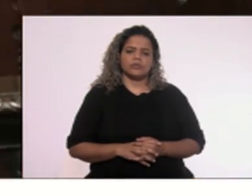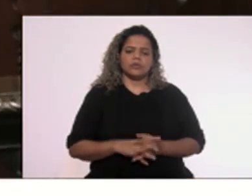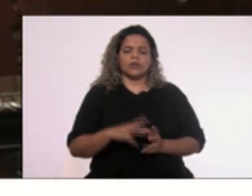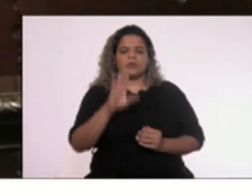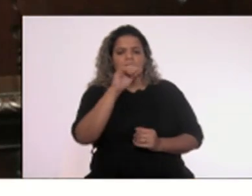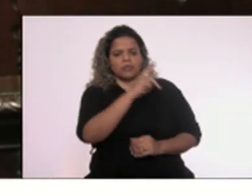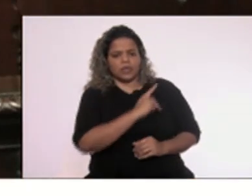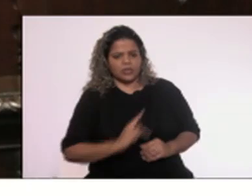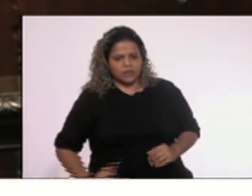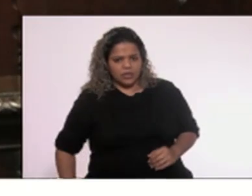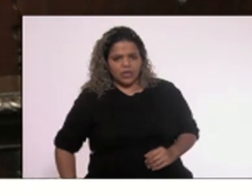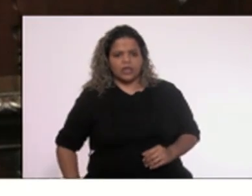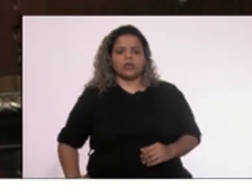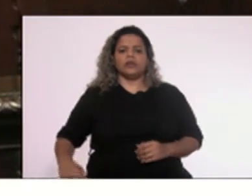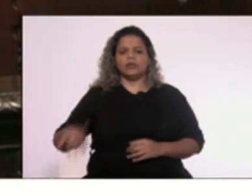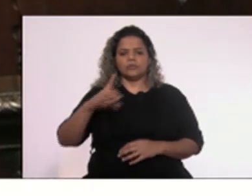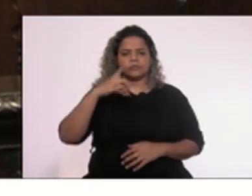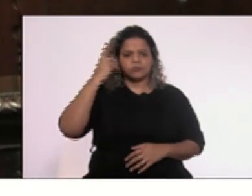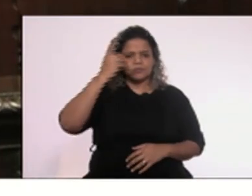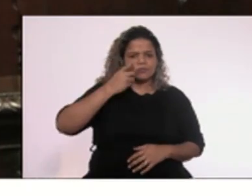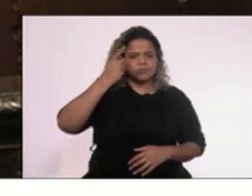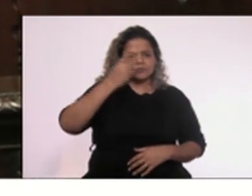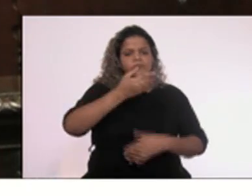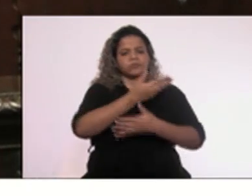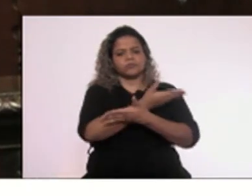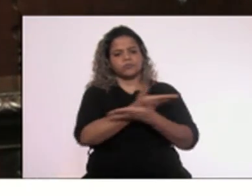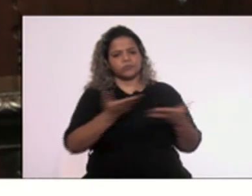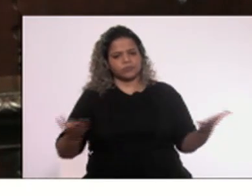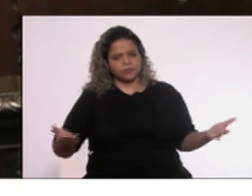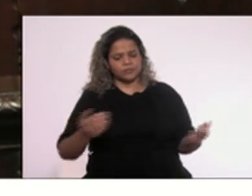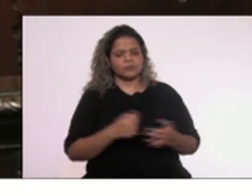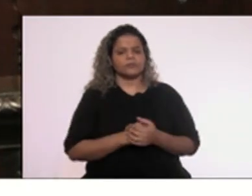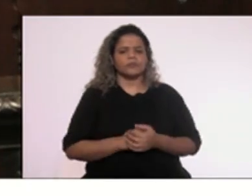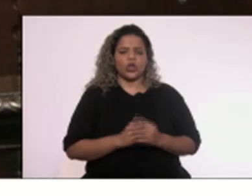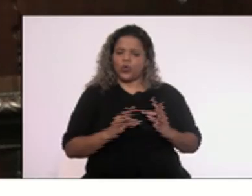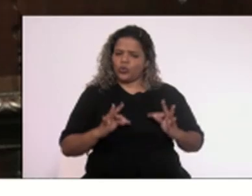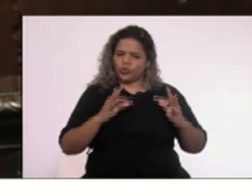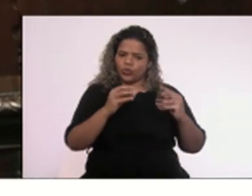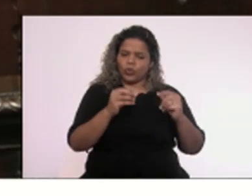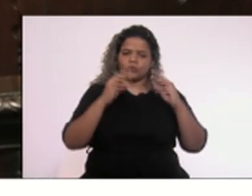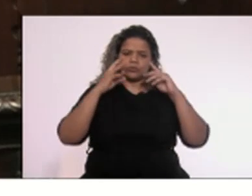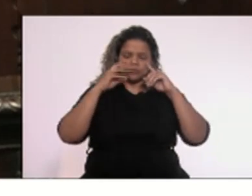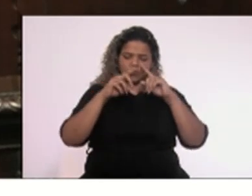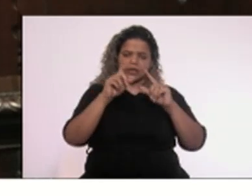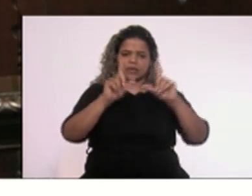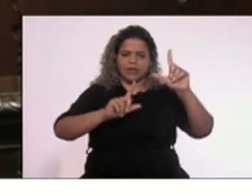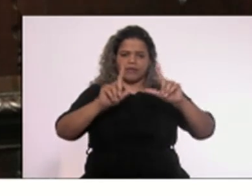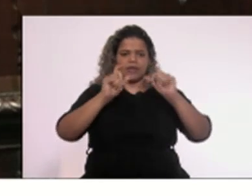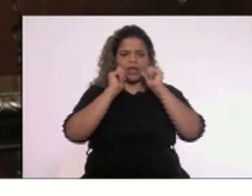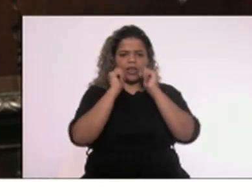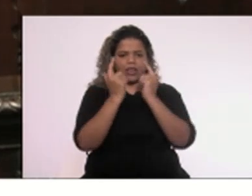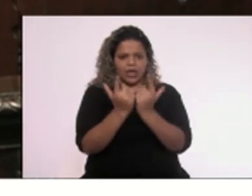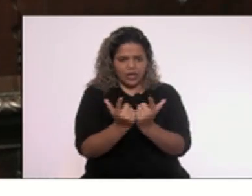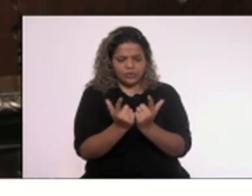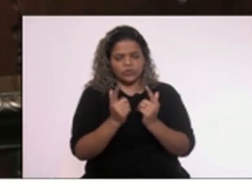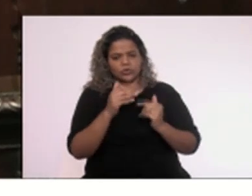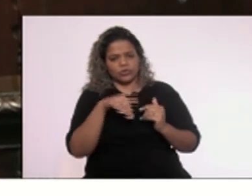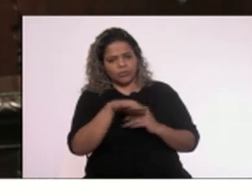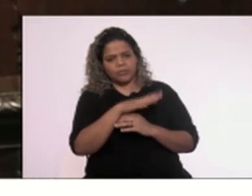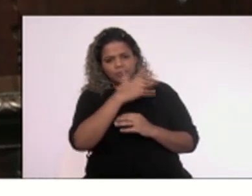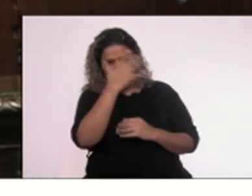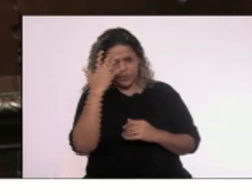Senhor presidente, senhoras deputadas, senhores deputados, a todos aqueles que assistem à TV Alerj, todas as